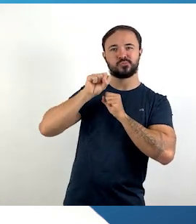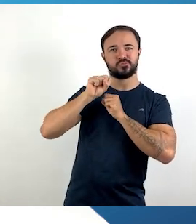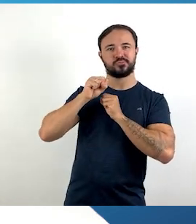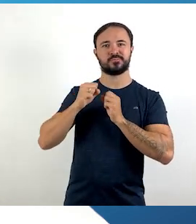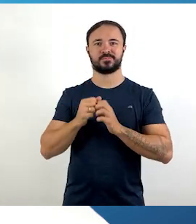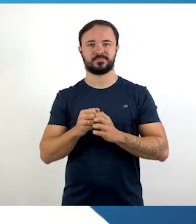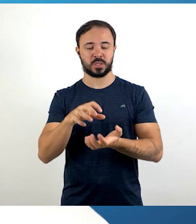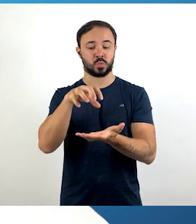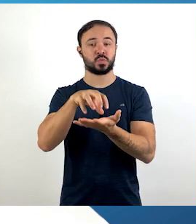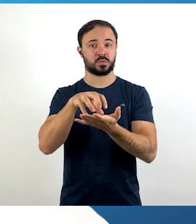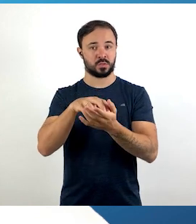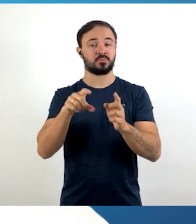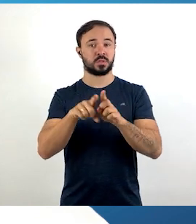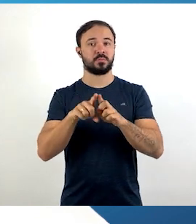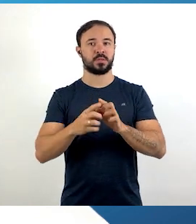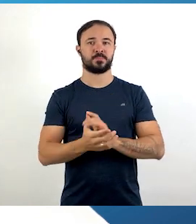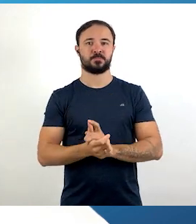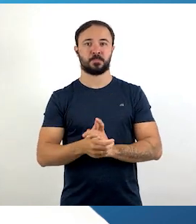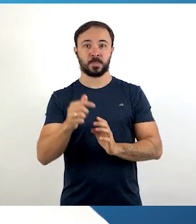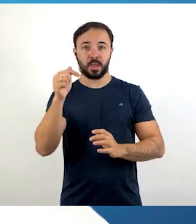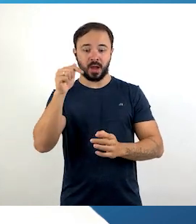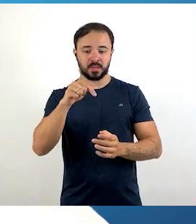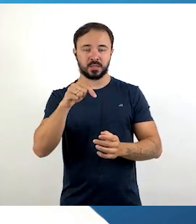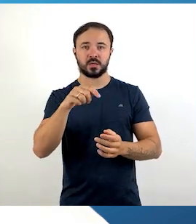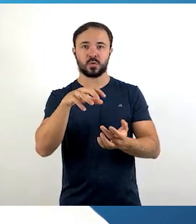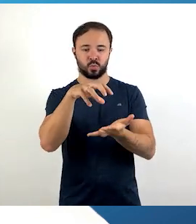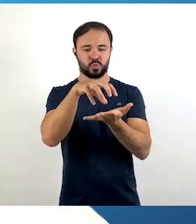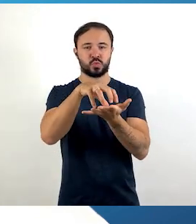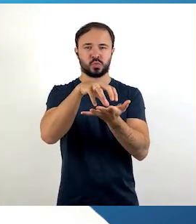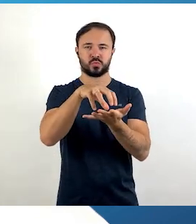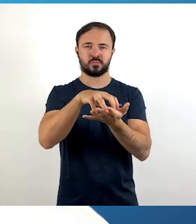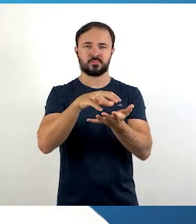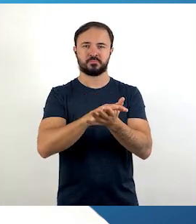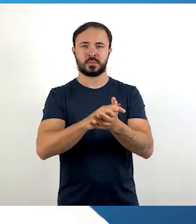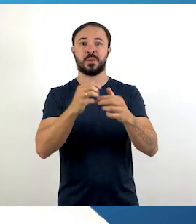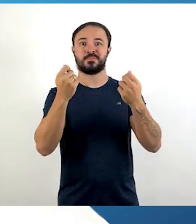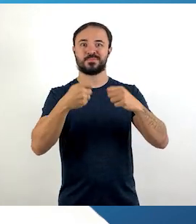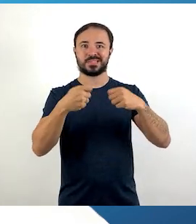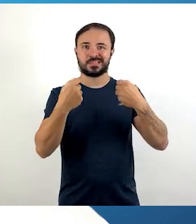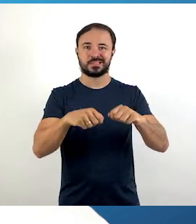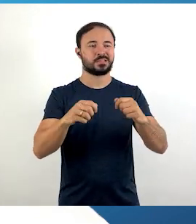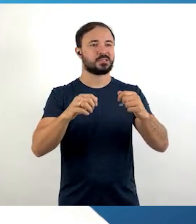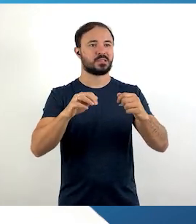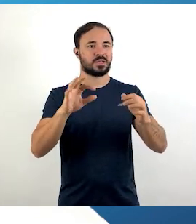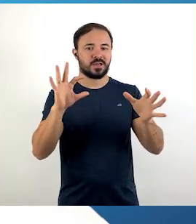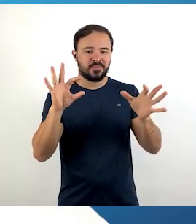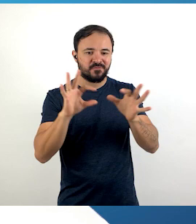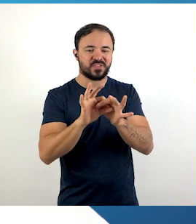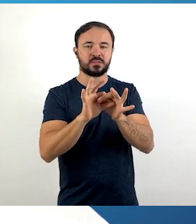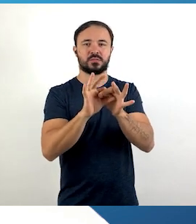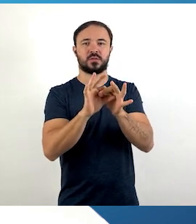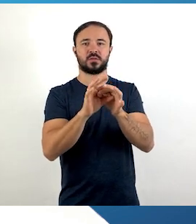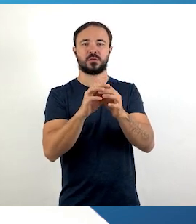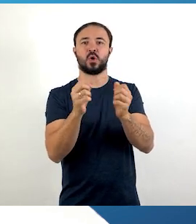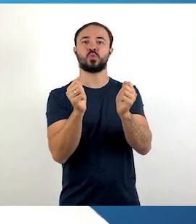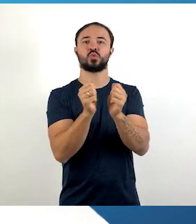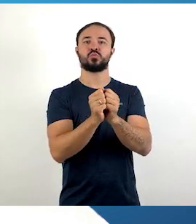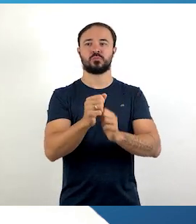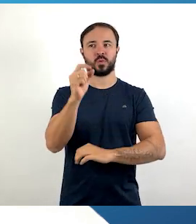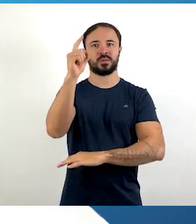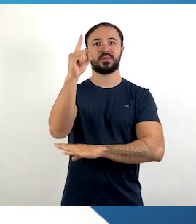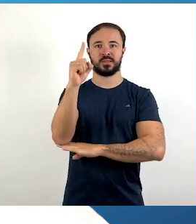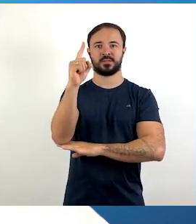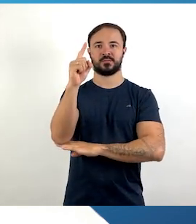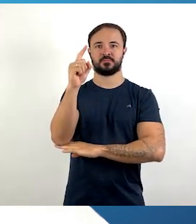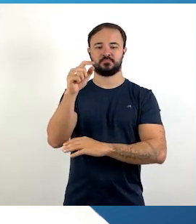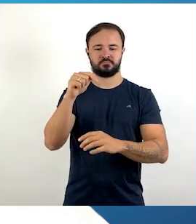e a parte central. Essa parte central, então, ela vai precisar ser fixada com a antena através desse pino